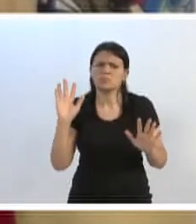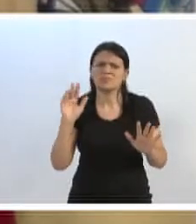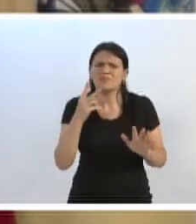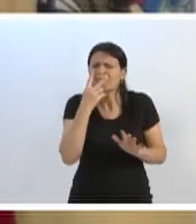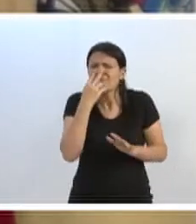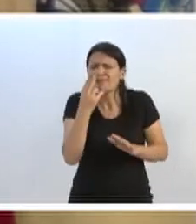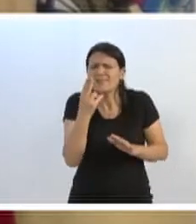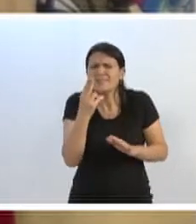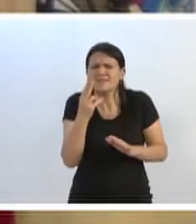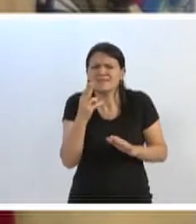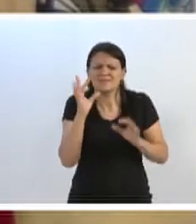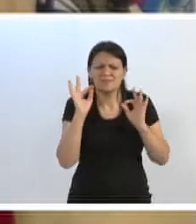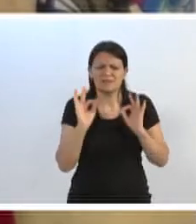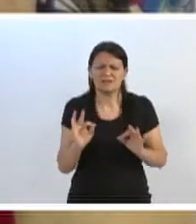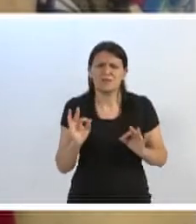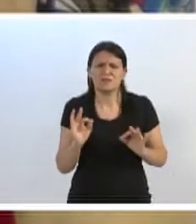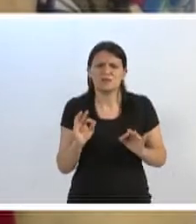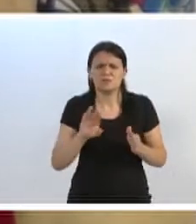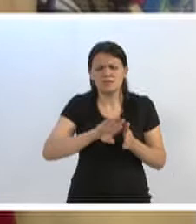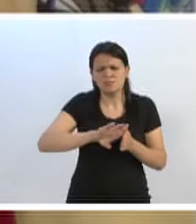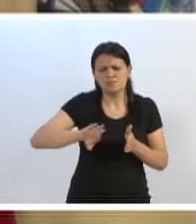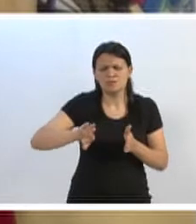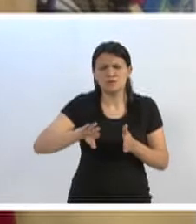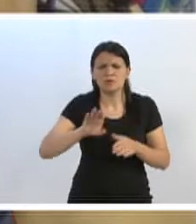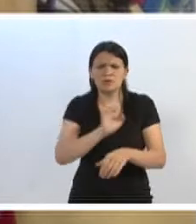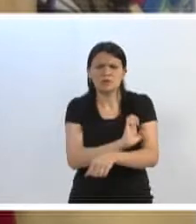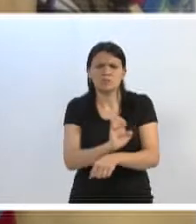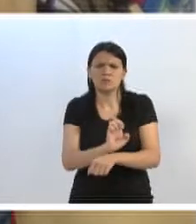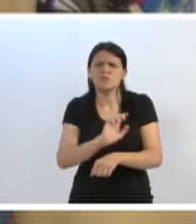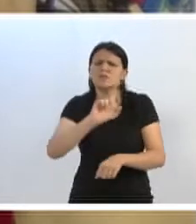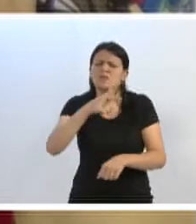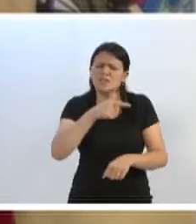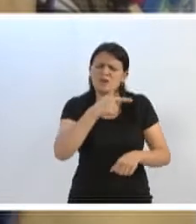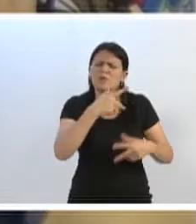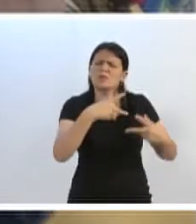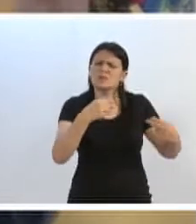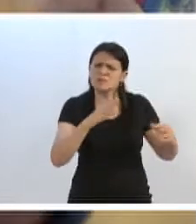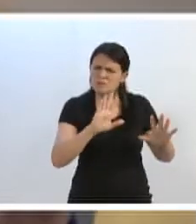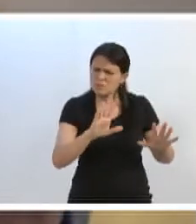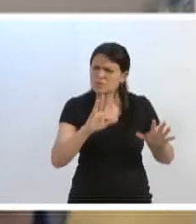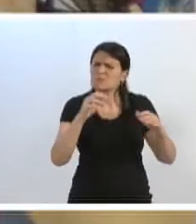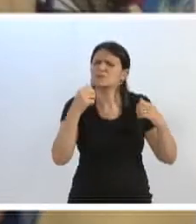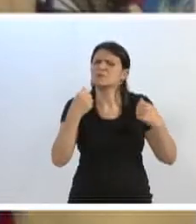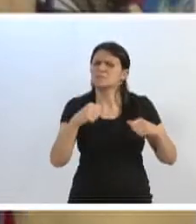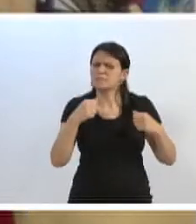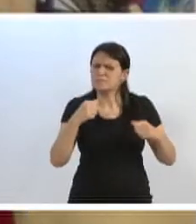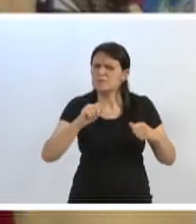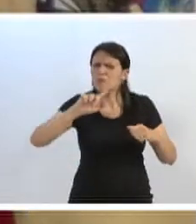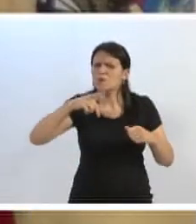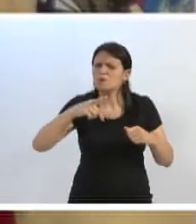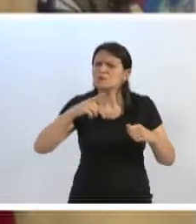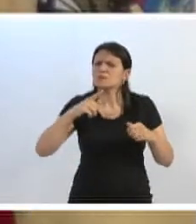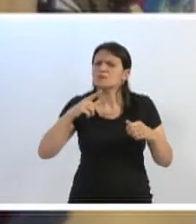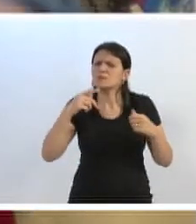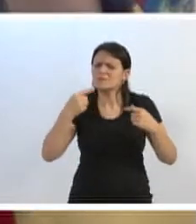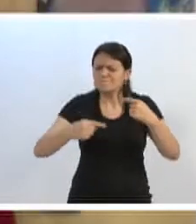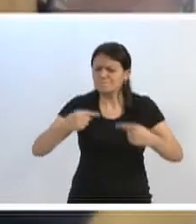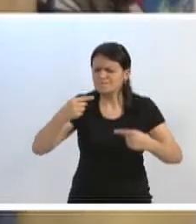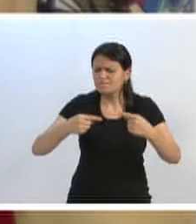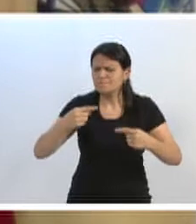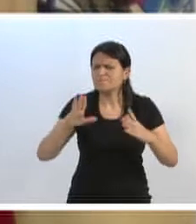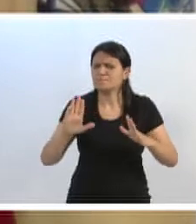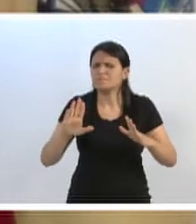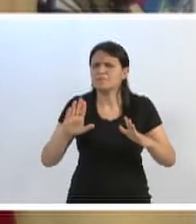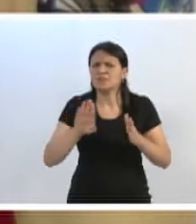não me parece correto fazer essa retirada em relação à educação. Acho que tem outras áreas, outras pastas, outras questões de cargo que têm que ser discutidas e que têm